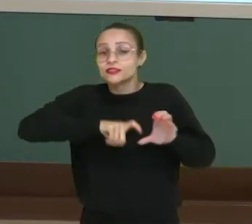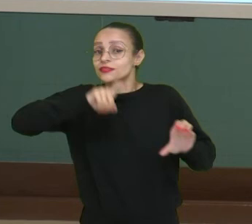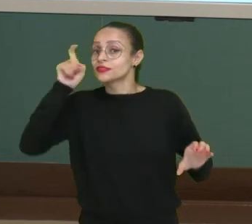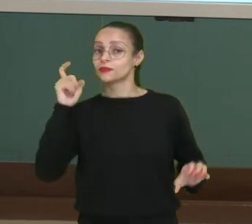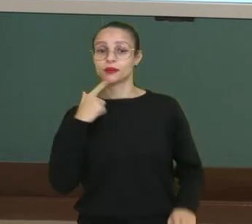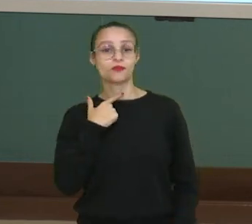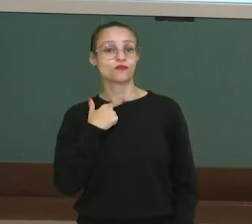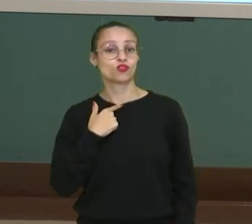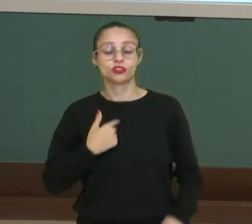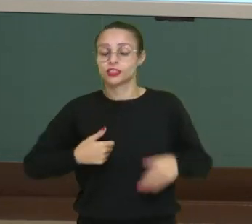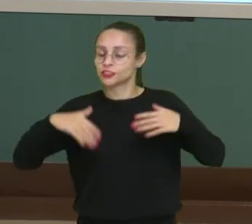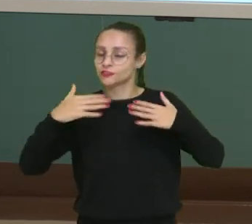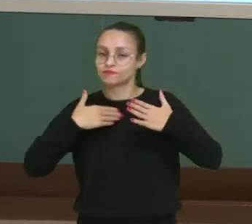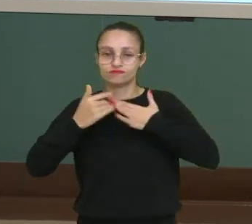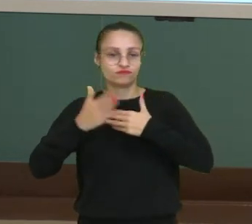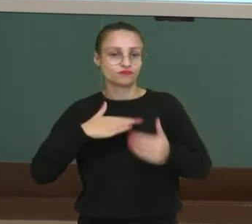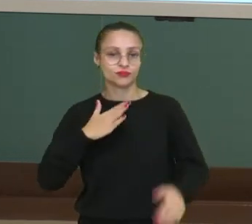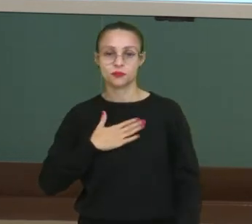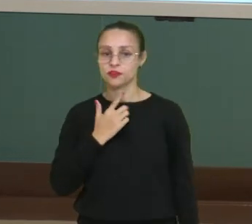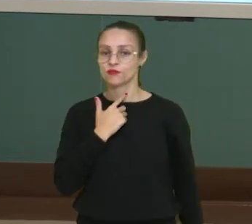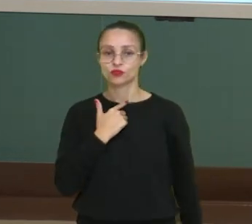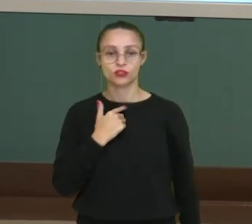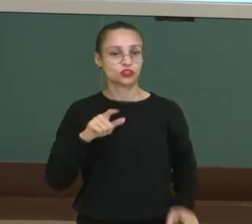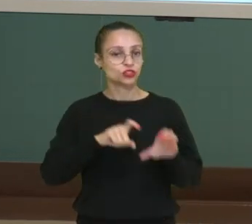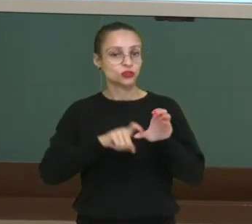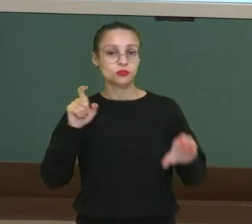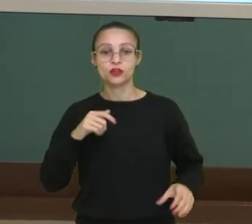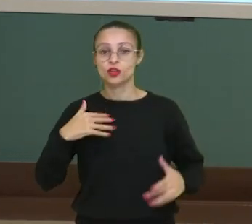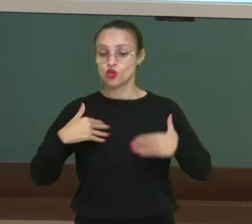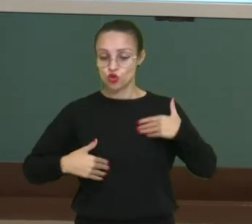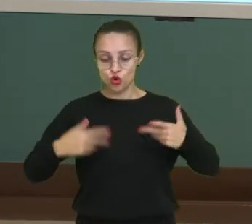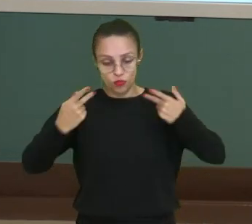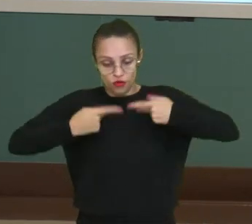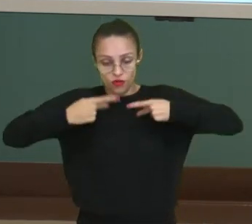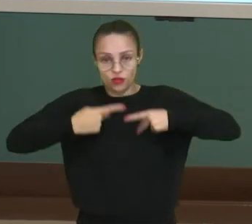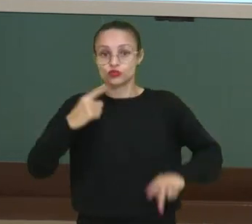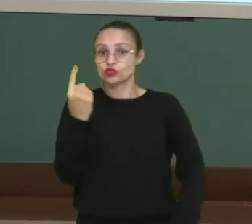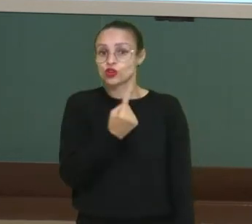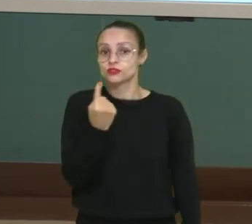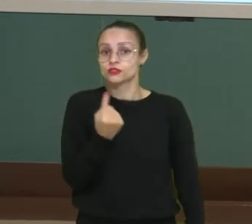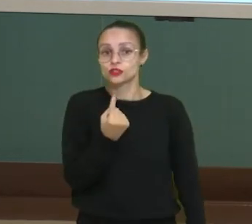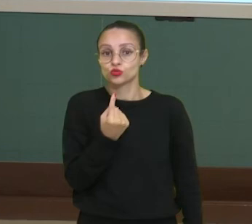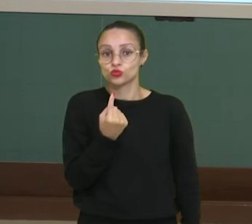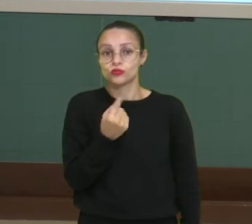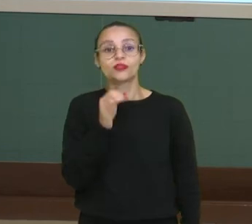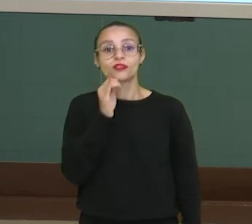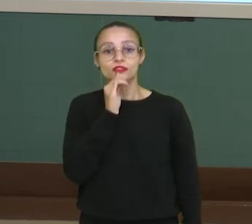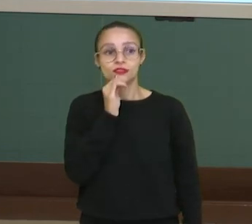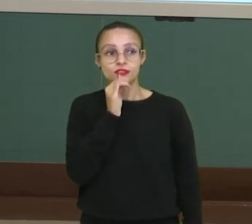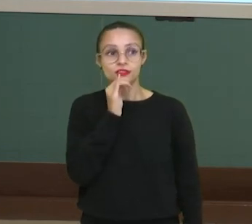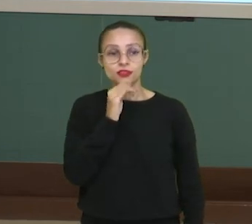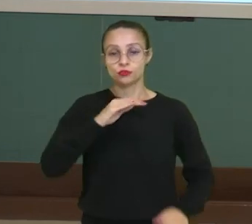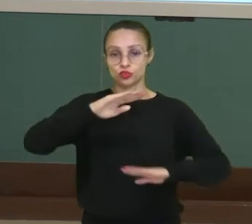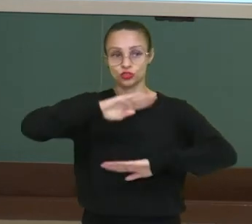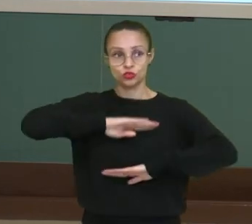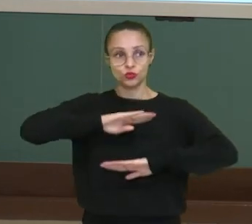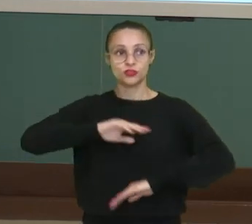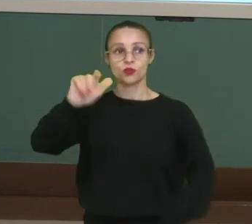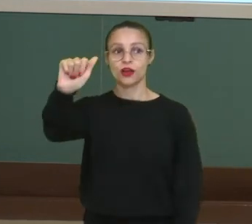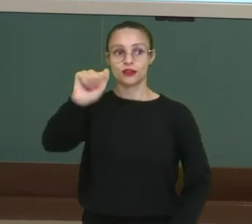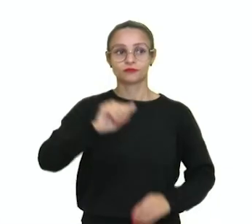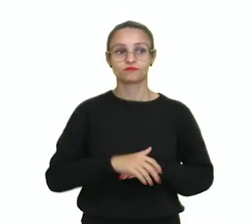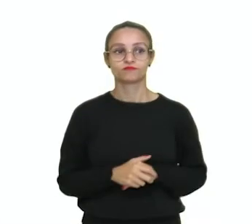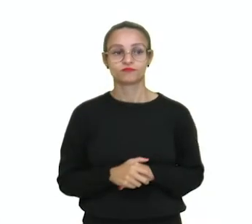Involuntário não depende da minha vontade. Meu corpo faz sozinho. É verdade. Vamos ver algumas situações? Letra